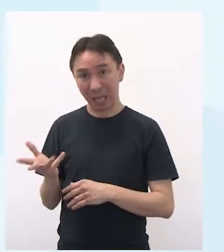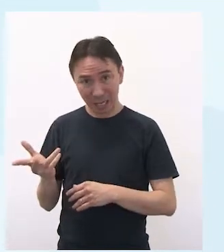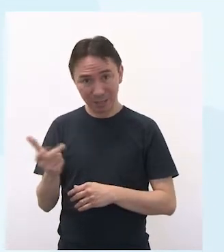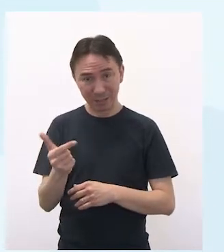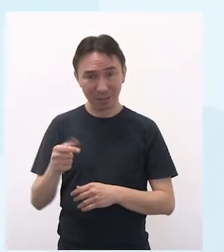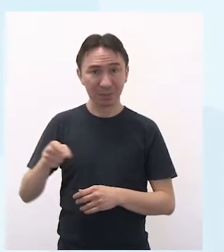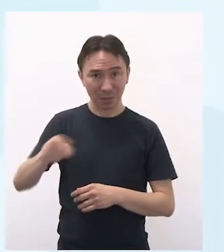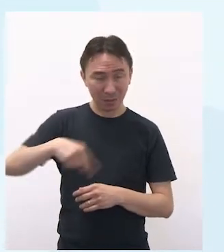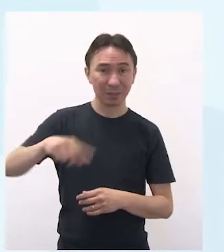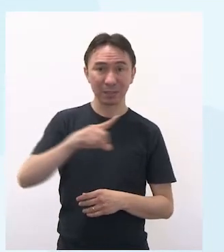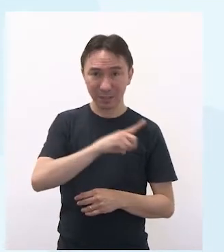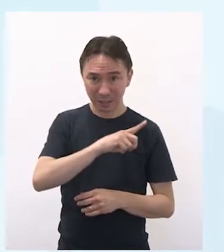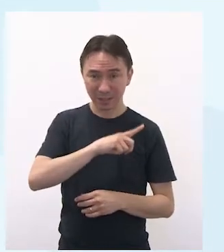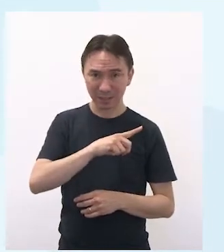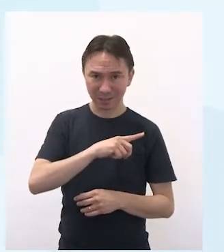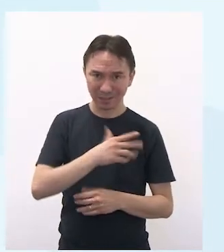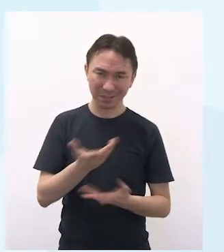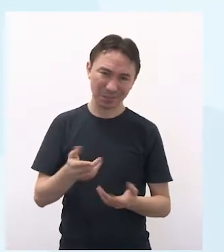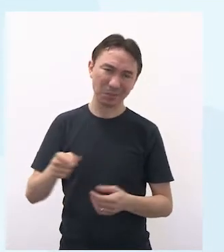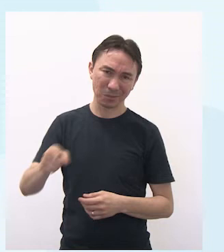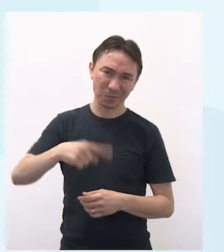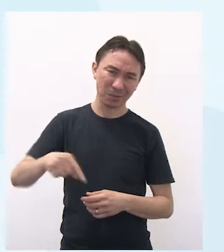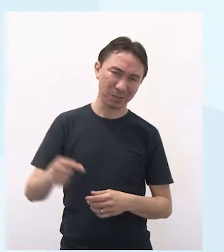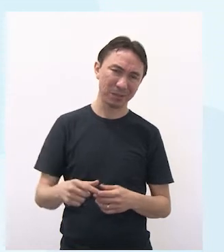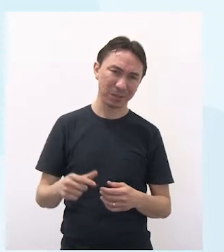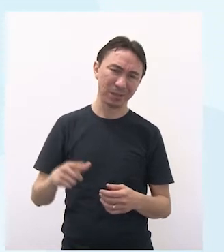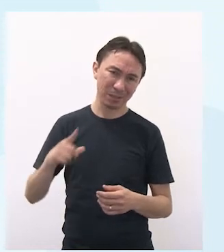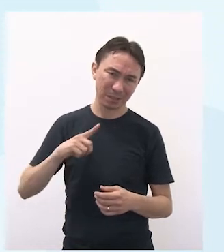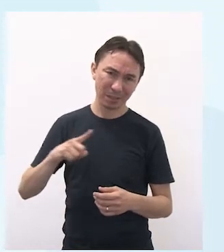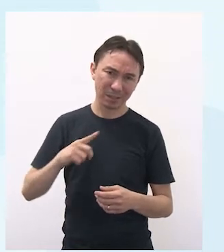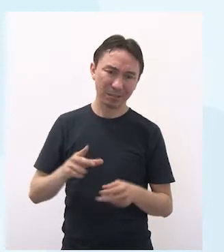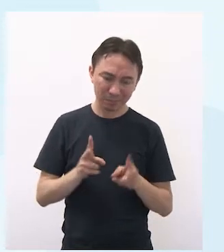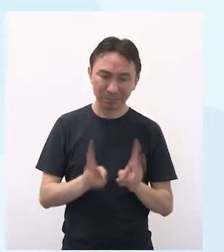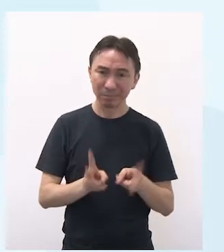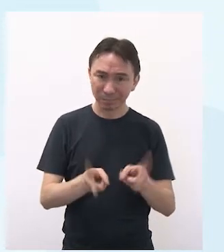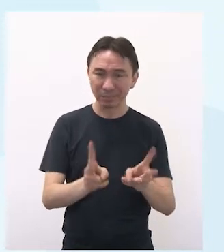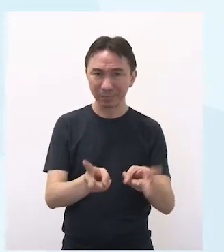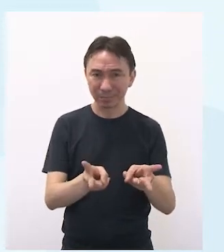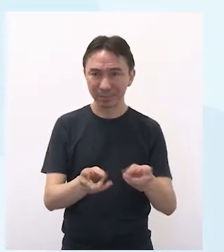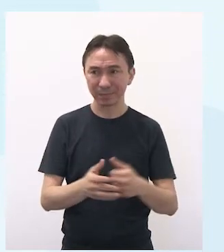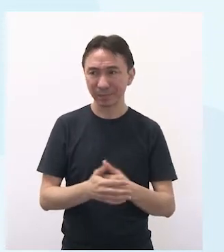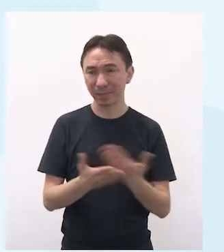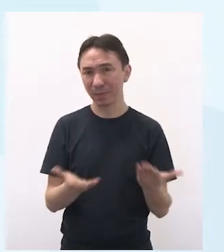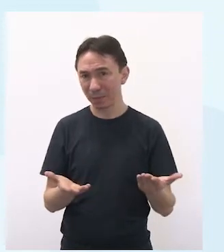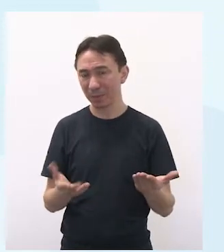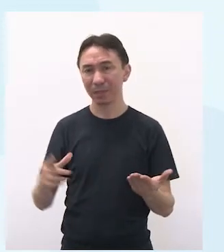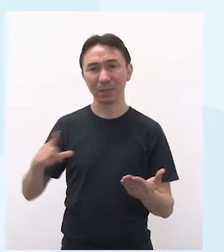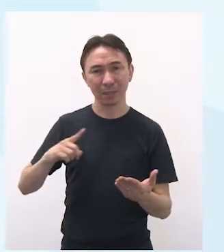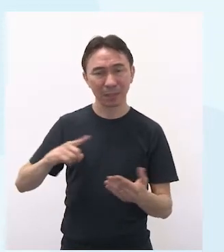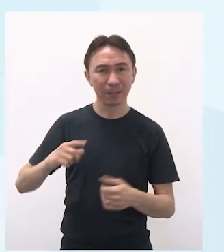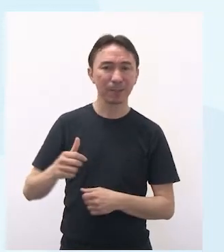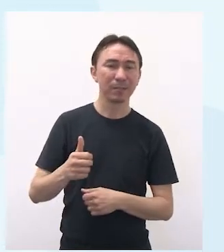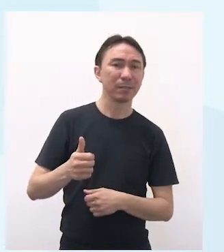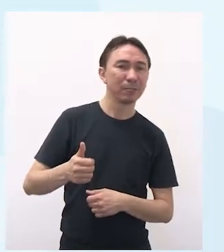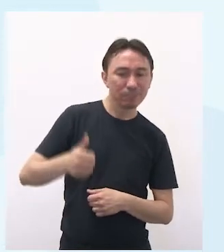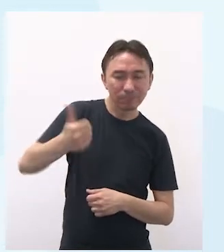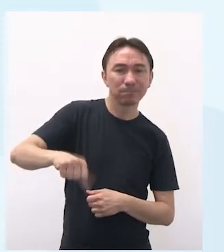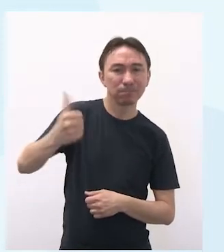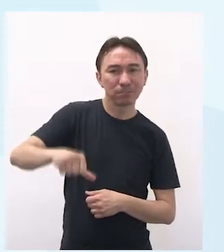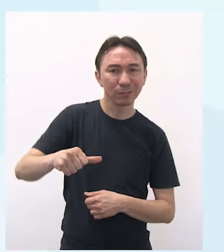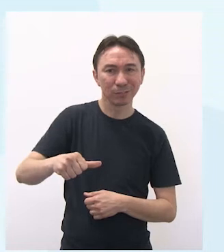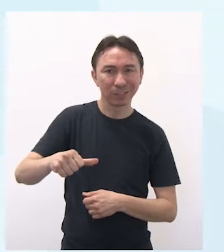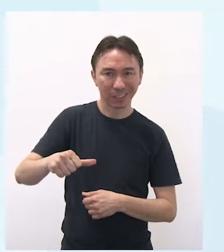nosso aluno, que vocês sabem, nós estamos fazendo no final de cada etapa essa avaliação, do quinto, do nono e da